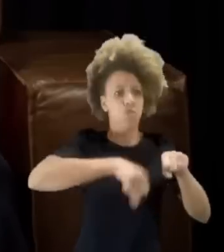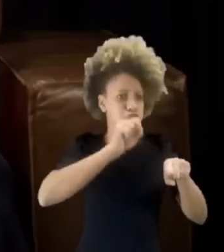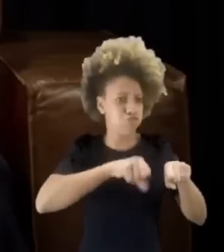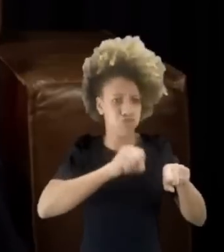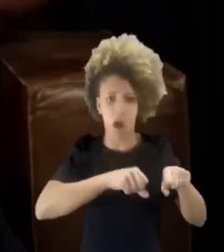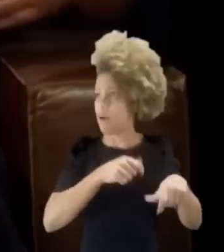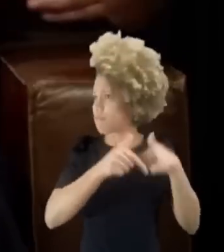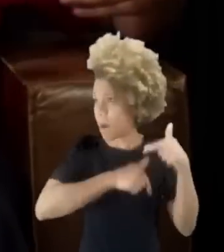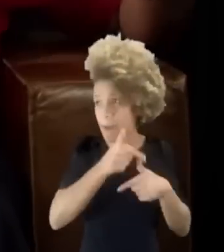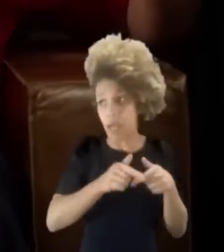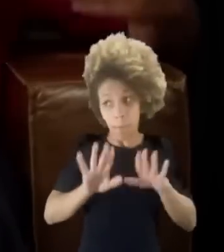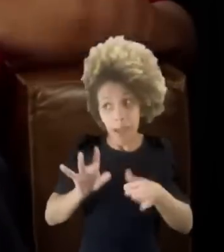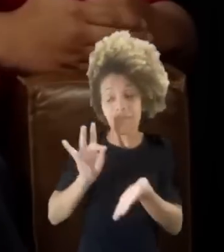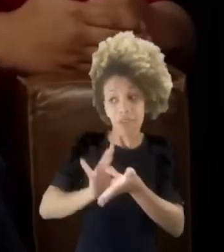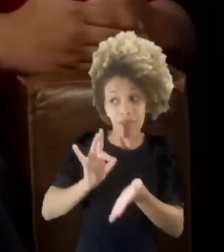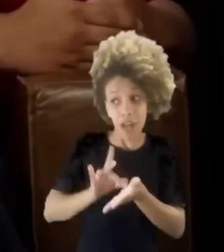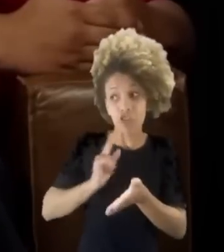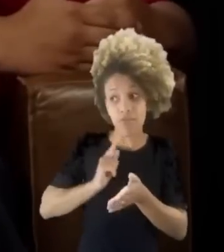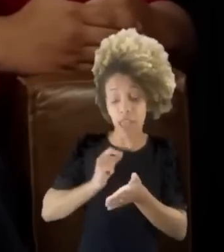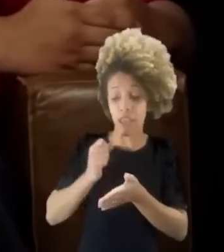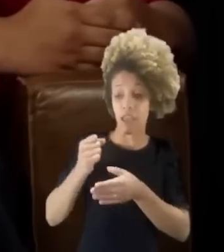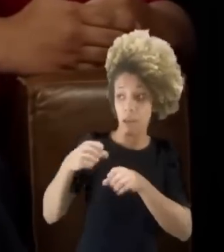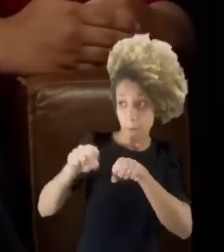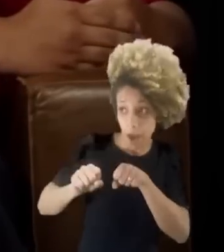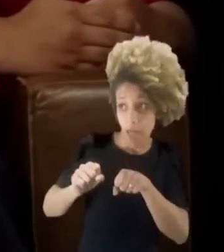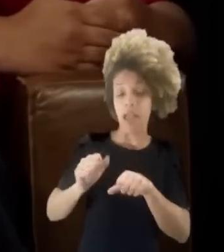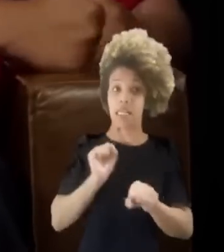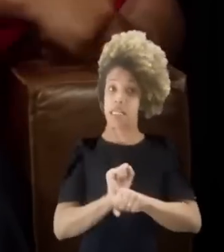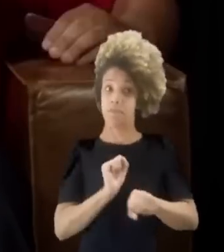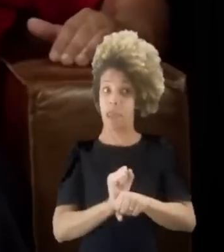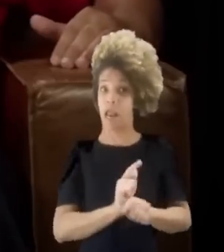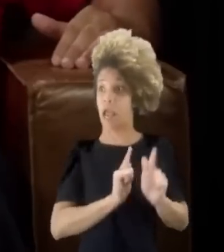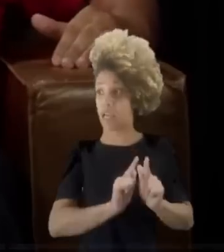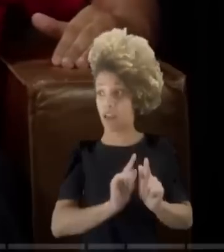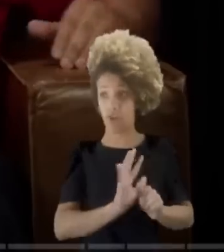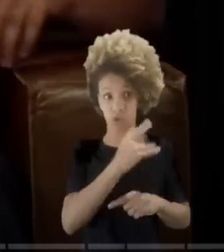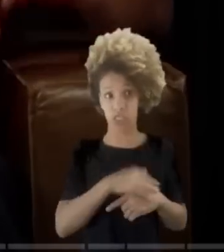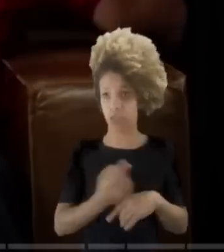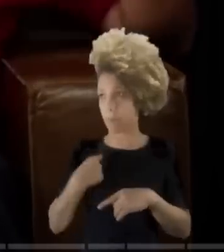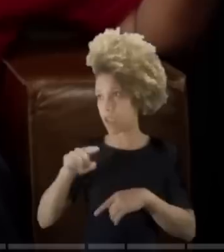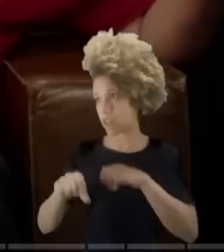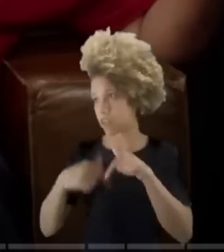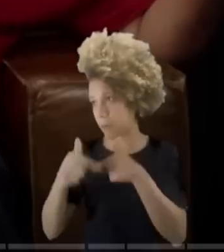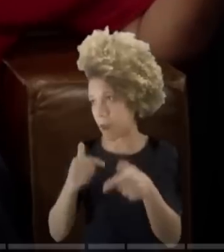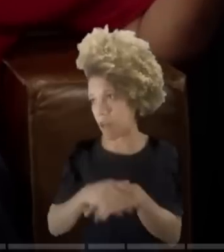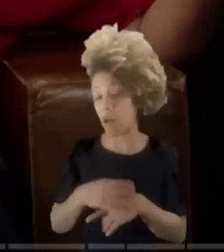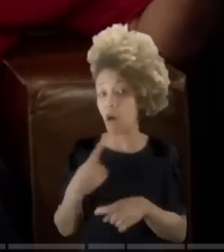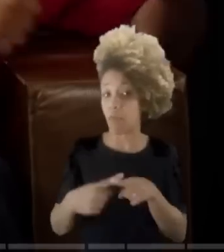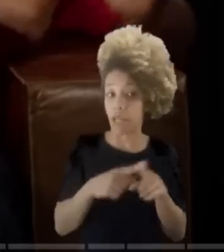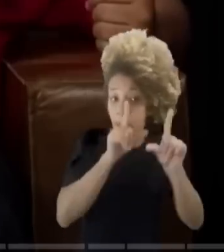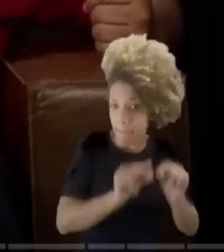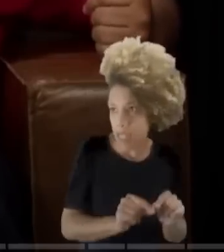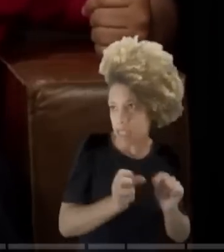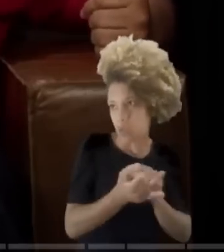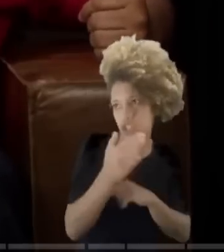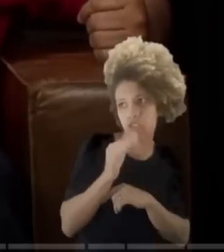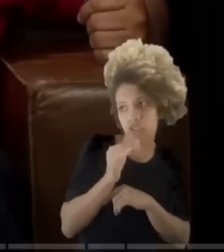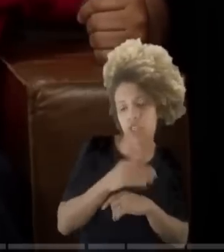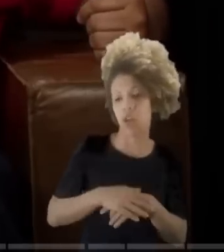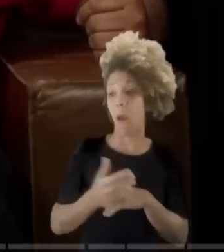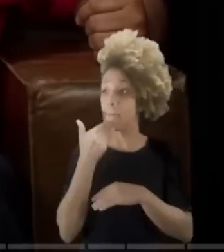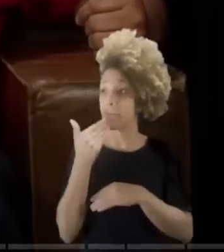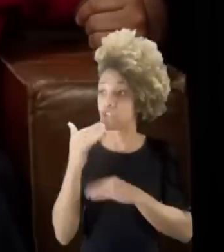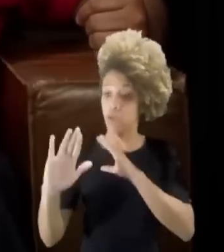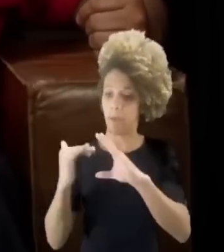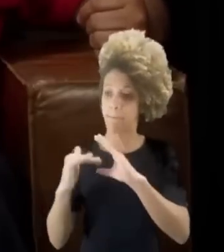trabalhando na verdade tem tem entregador que espera a greve acontecer para ir trabalhar porque vai ter menos na rua então o pedido vai aumentar